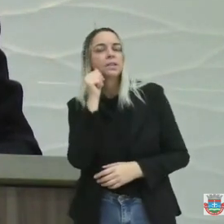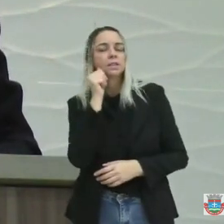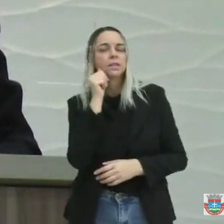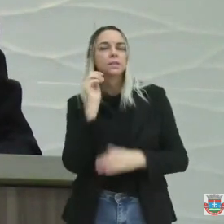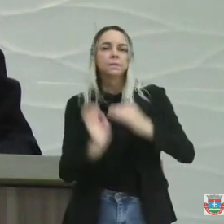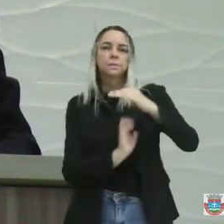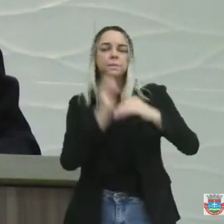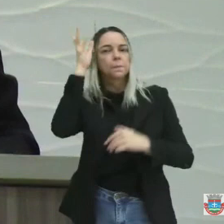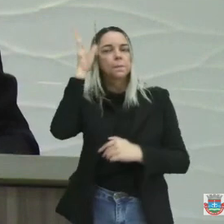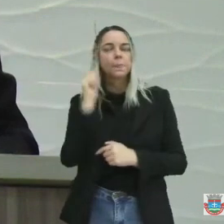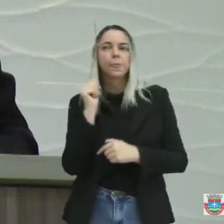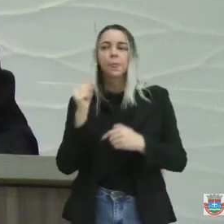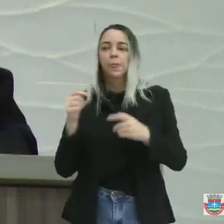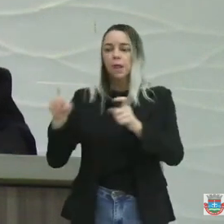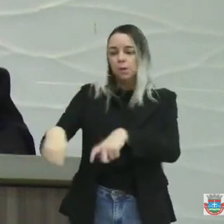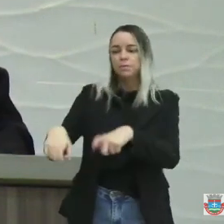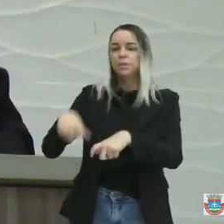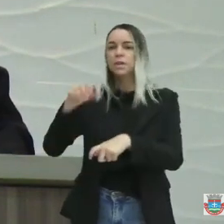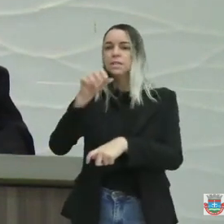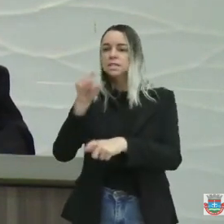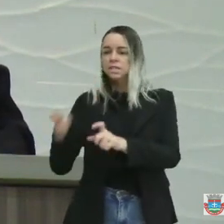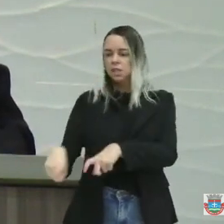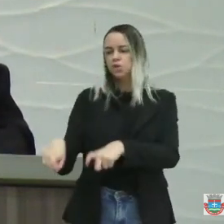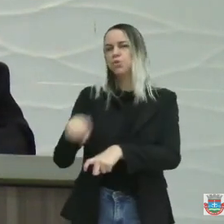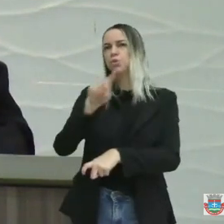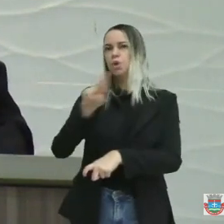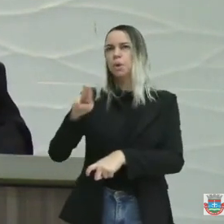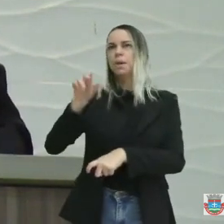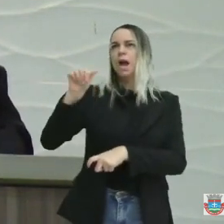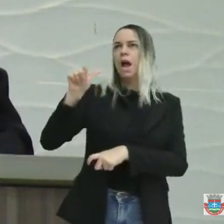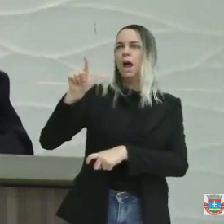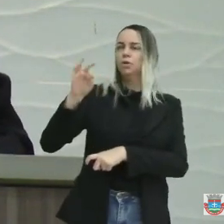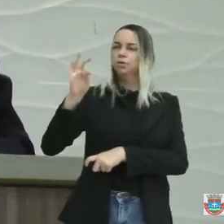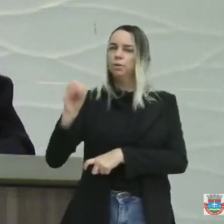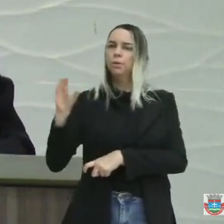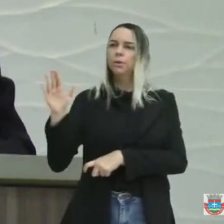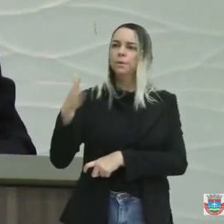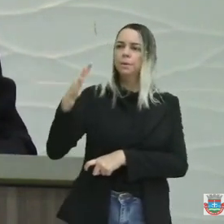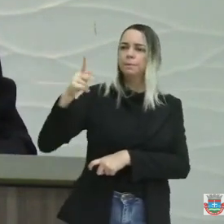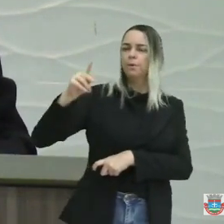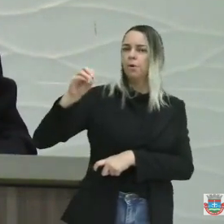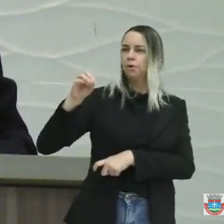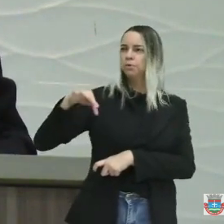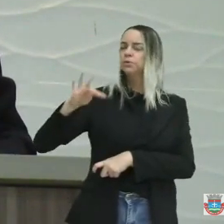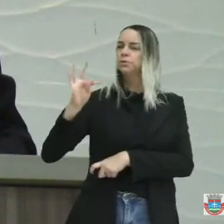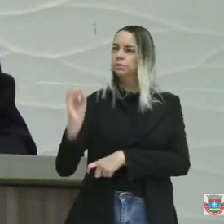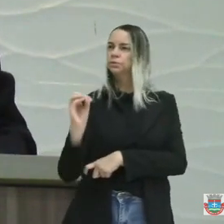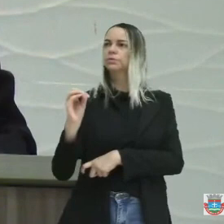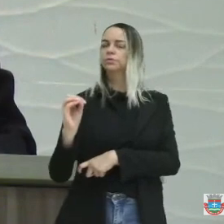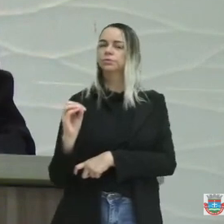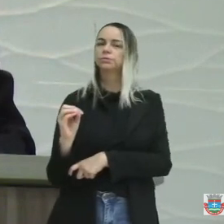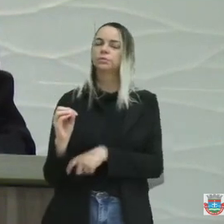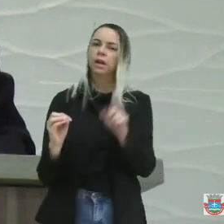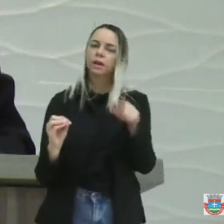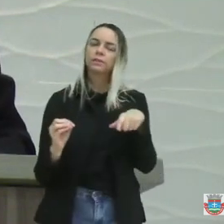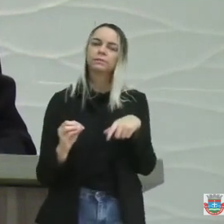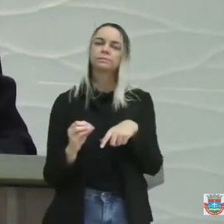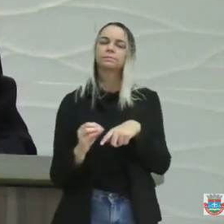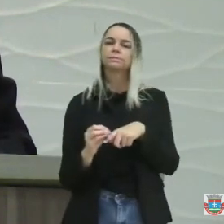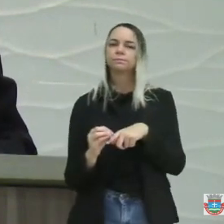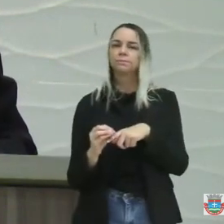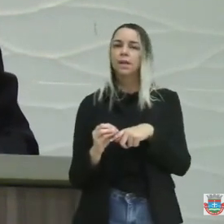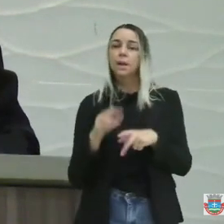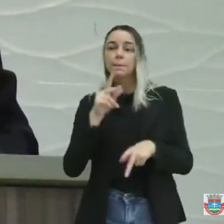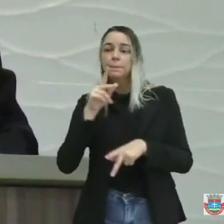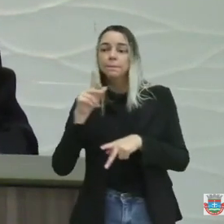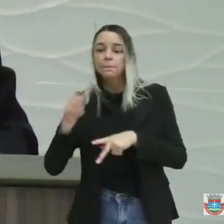do sítio Alto do Ponto. Ainda tem um trator lá fazendo aração de terra no sítio Alto do Ponto, que está beneficiando